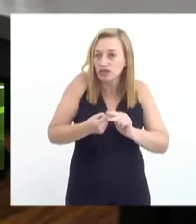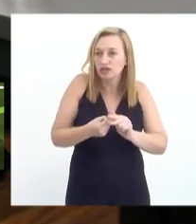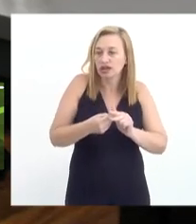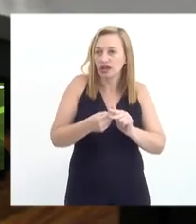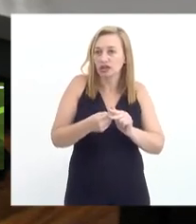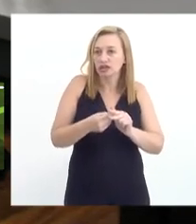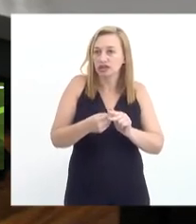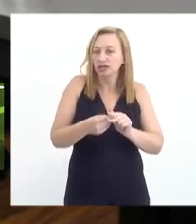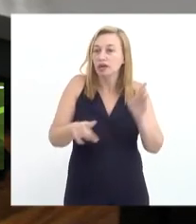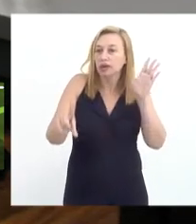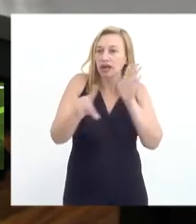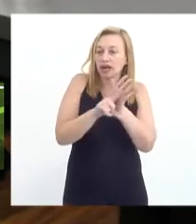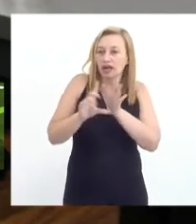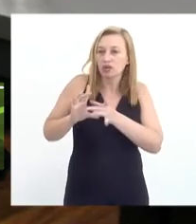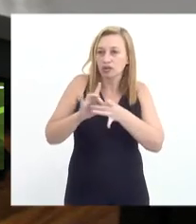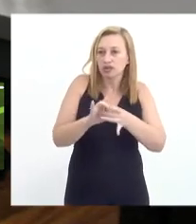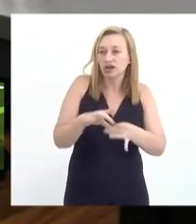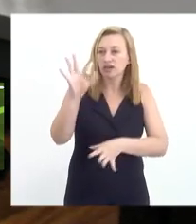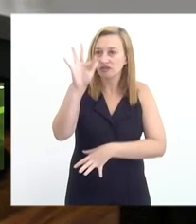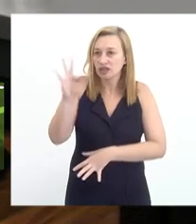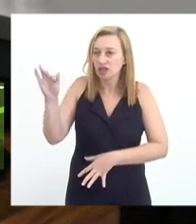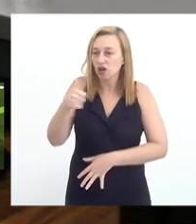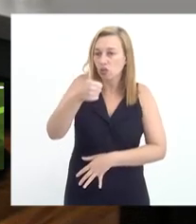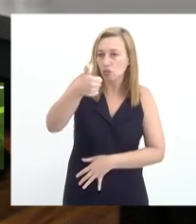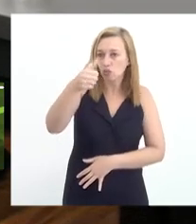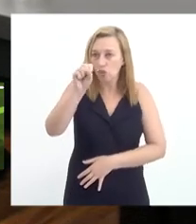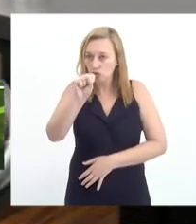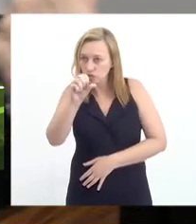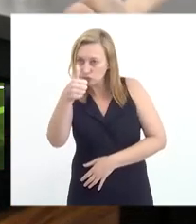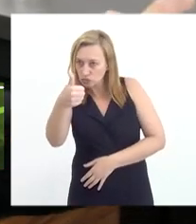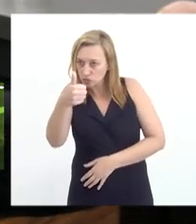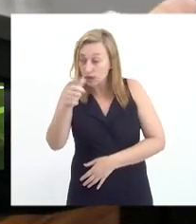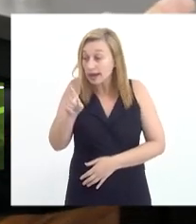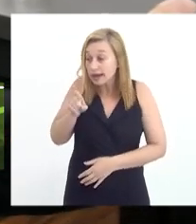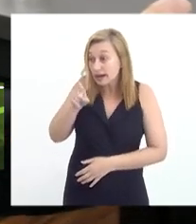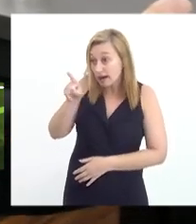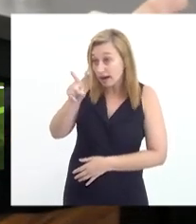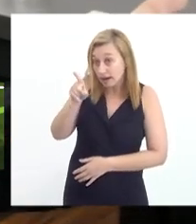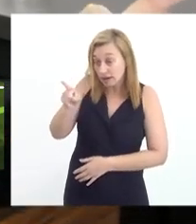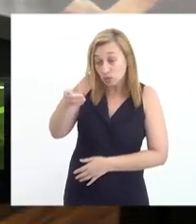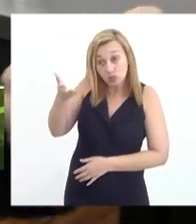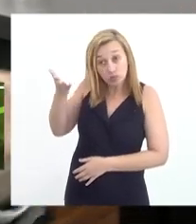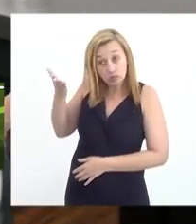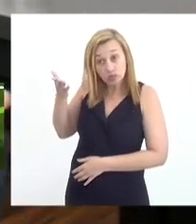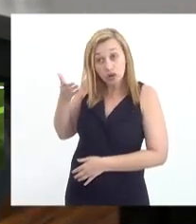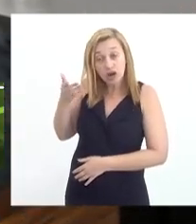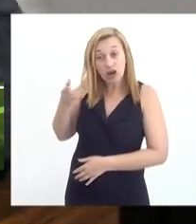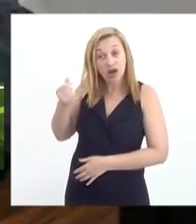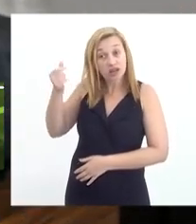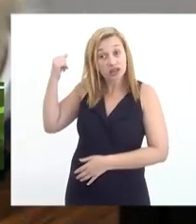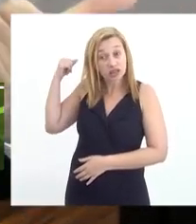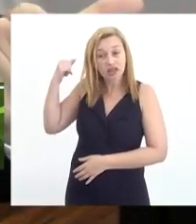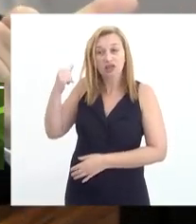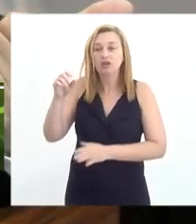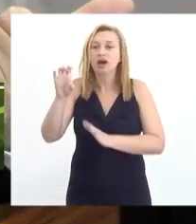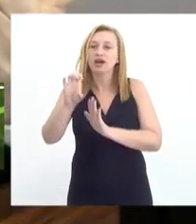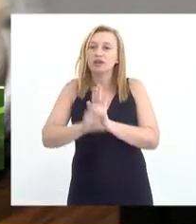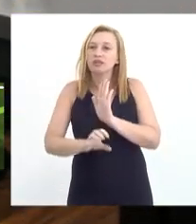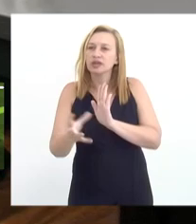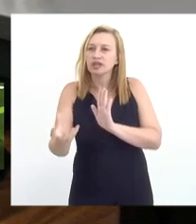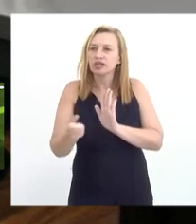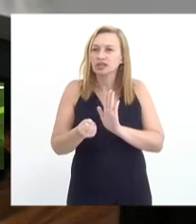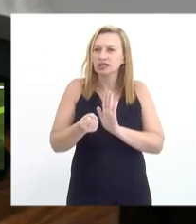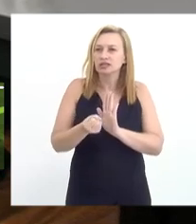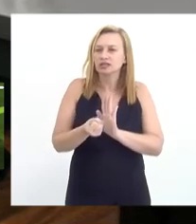Lei Complementar Federal 181 E lá No anterior Foi acatada A emenda De